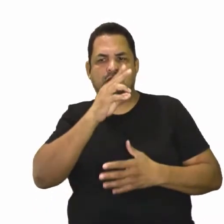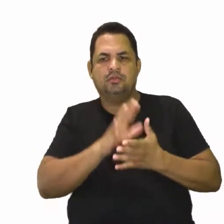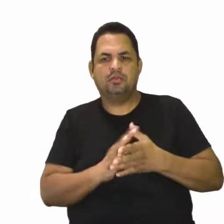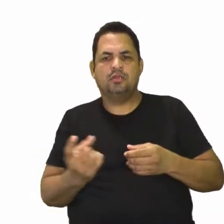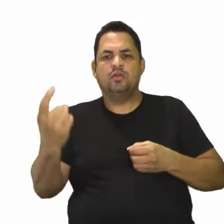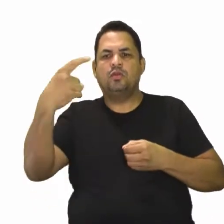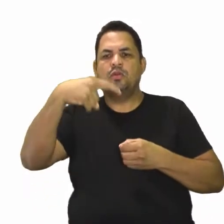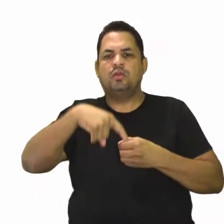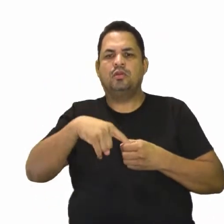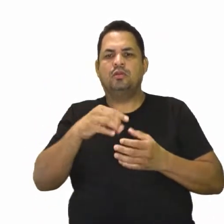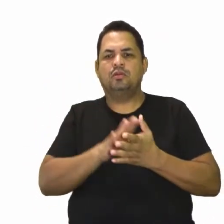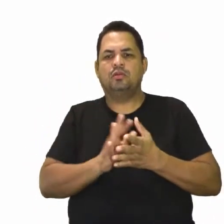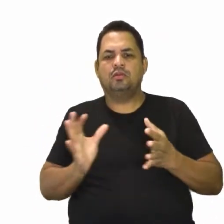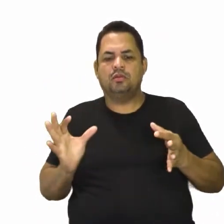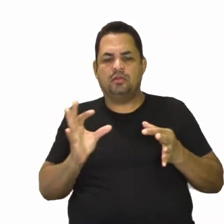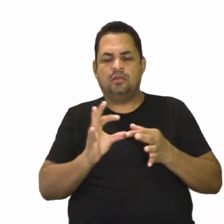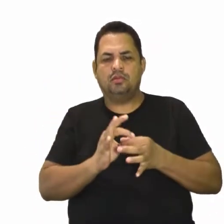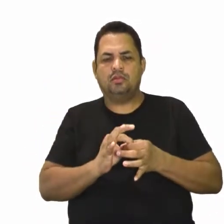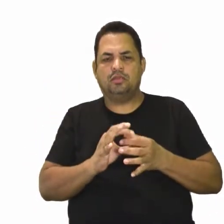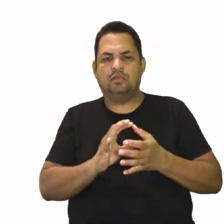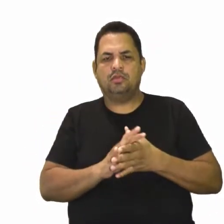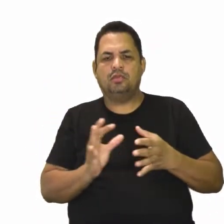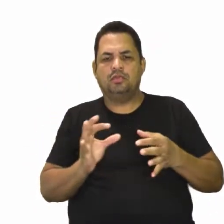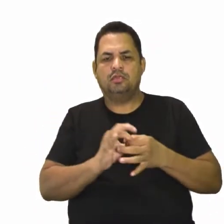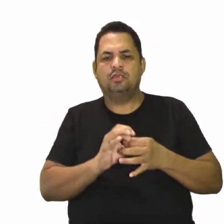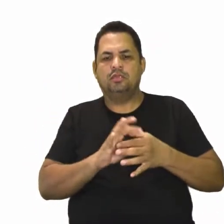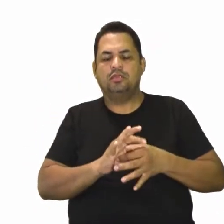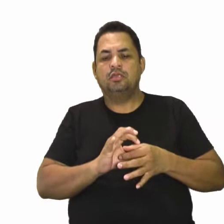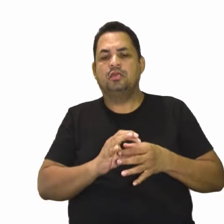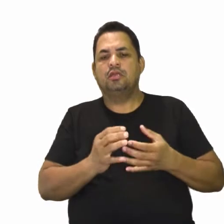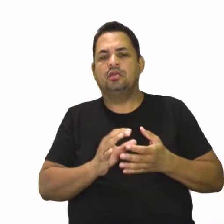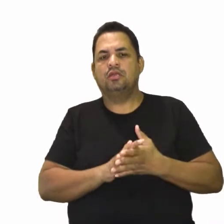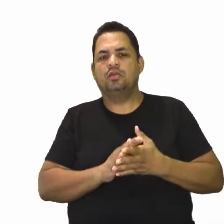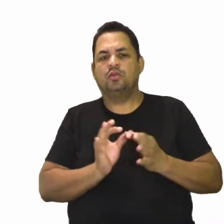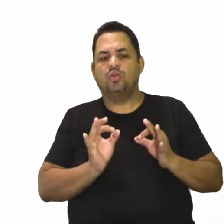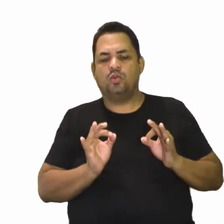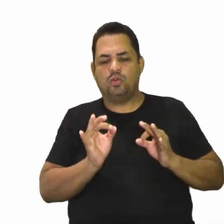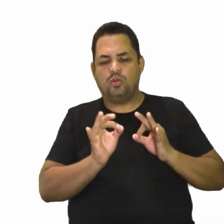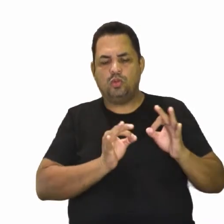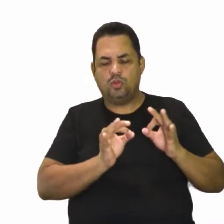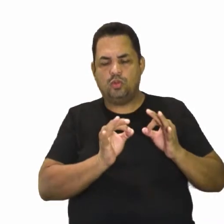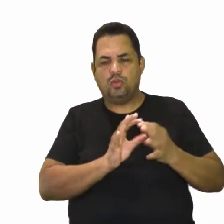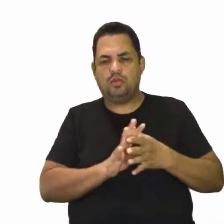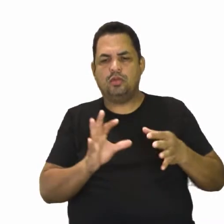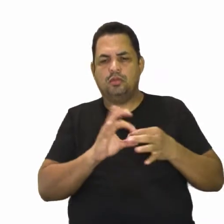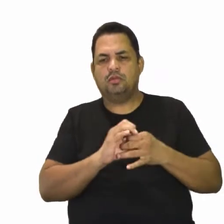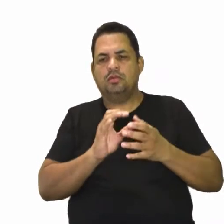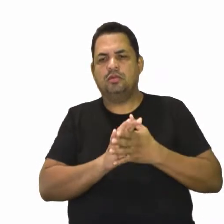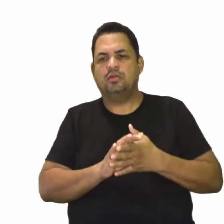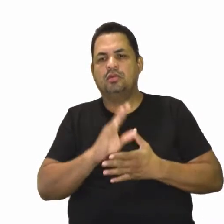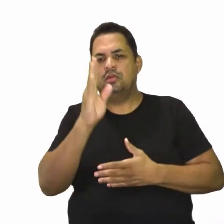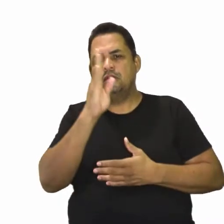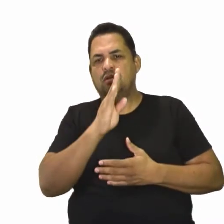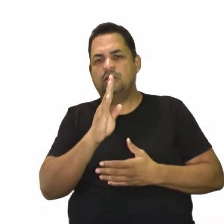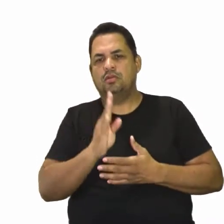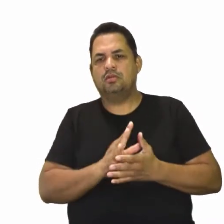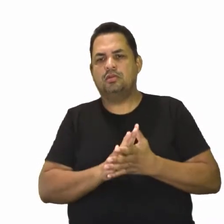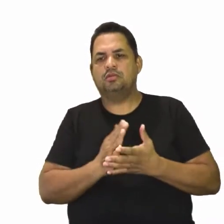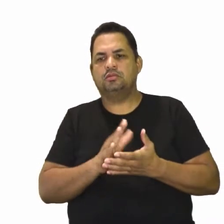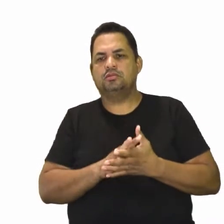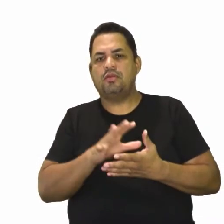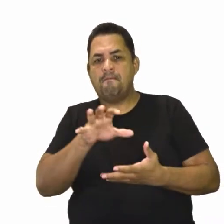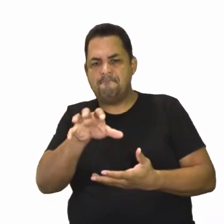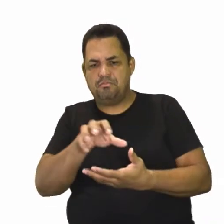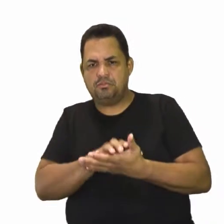voltando à Aliança Libertadora Nacional. Esses grupos vão se juntar e vão sequestrar o embaixador